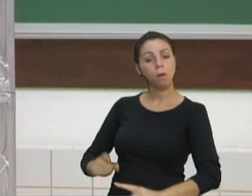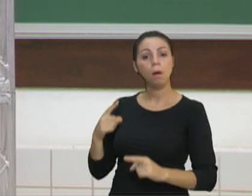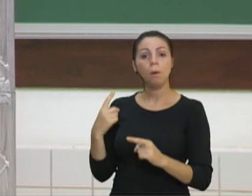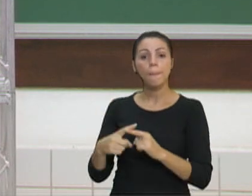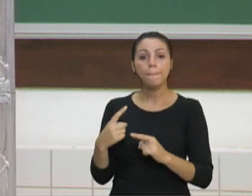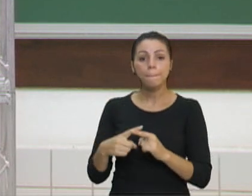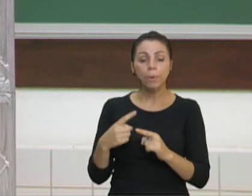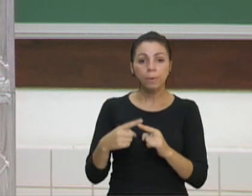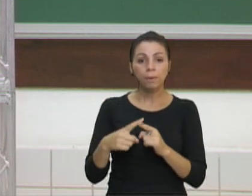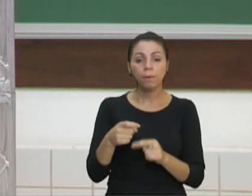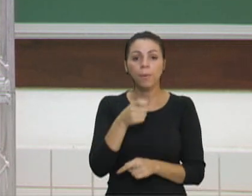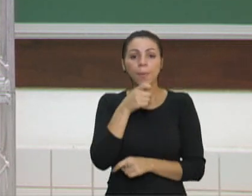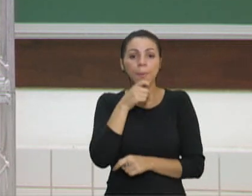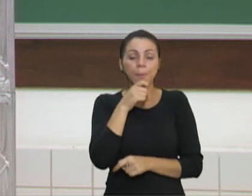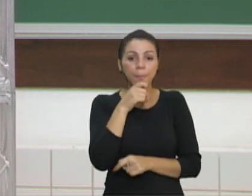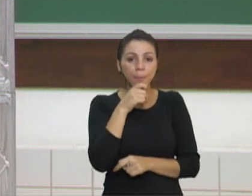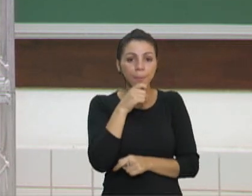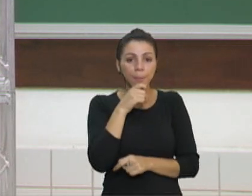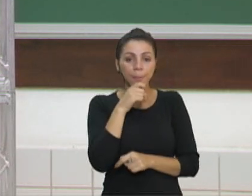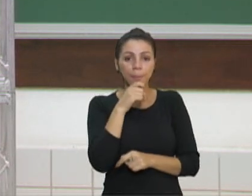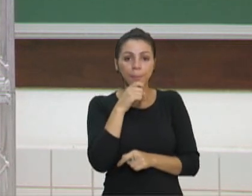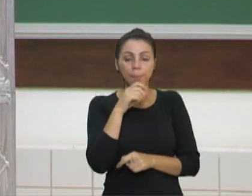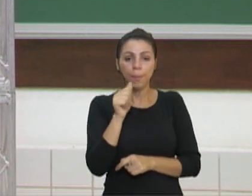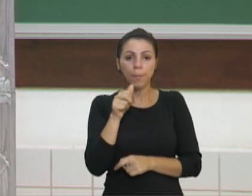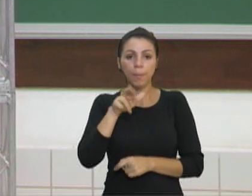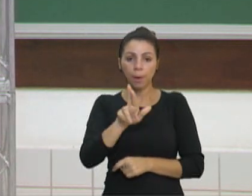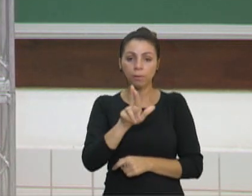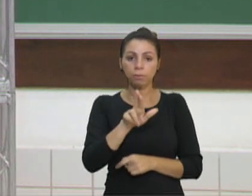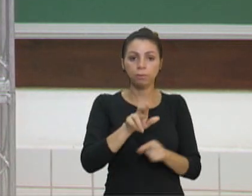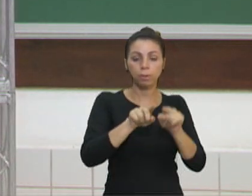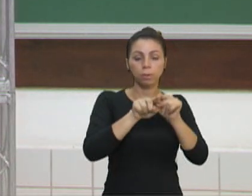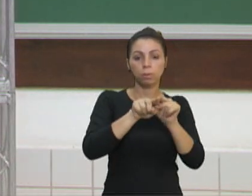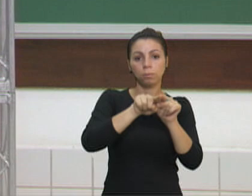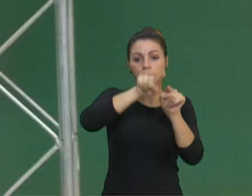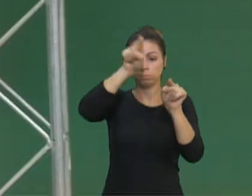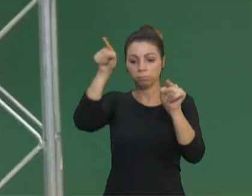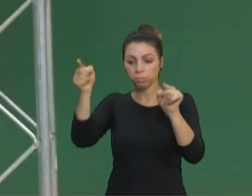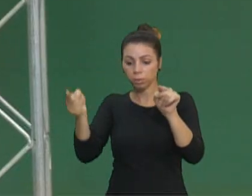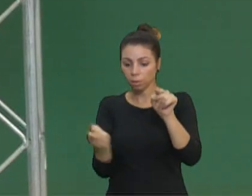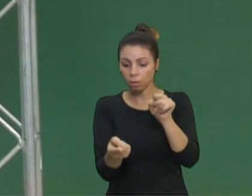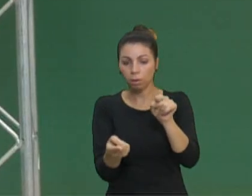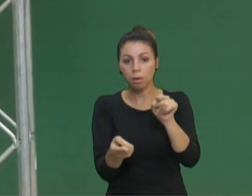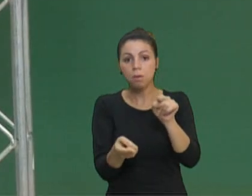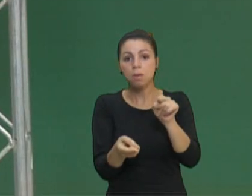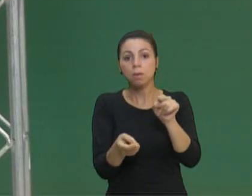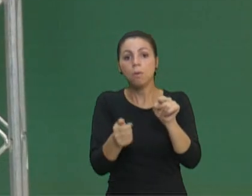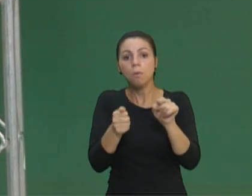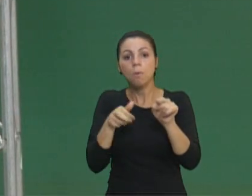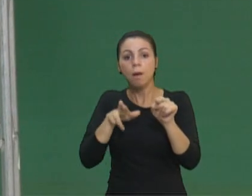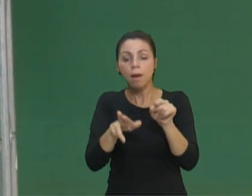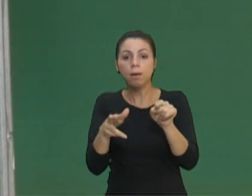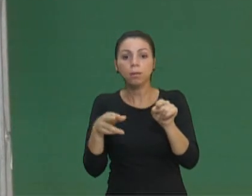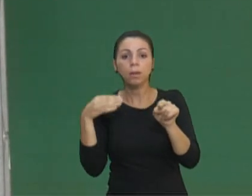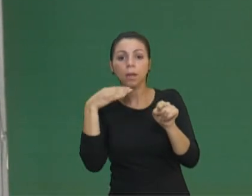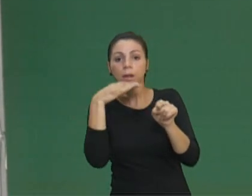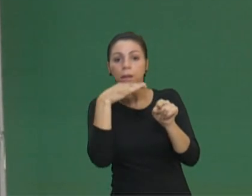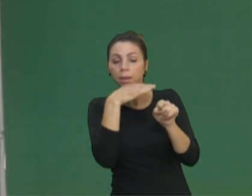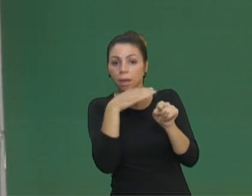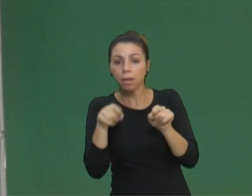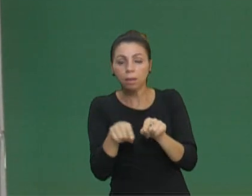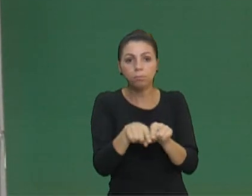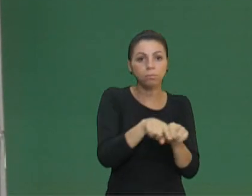frio desça e o ar quente suba. Um outro exemplo aqui, ó. Vocês já repararam que quase em todos os